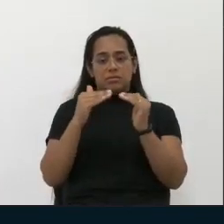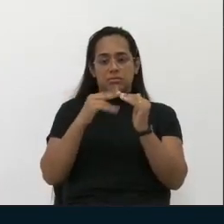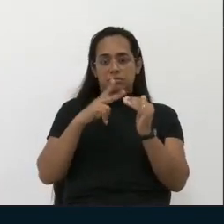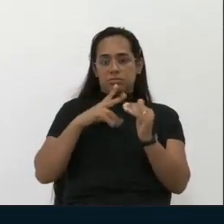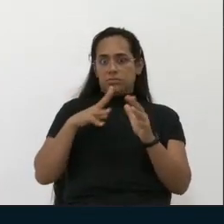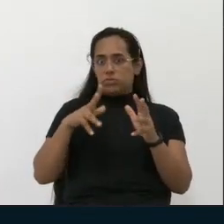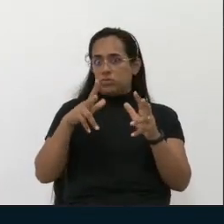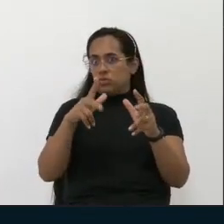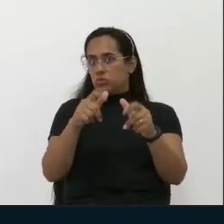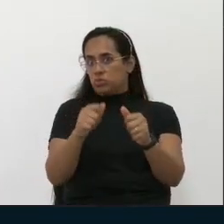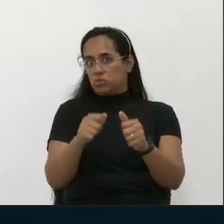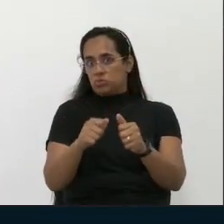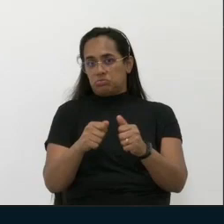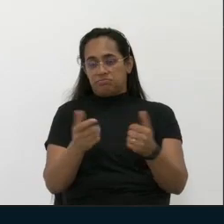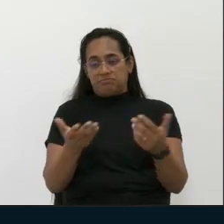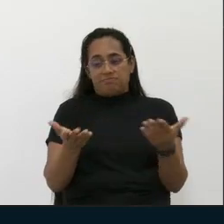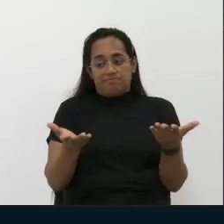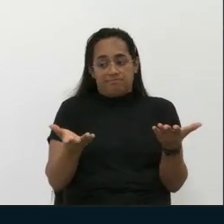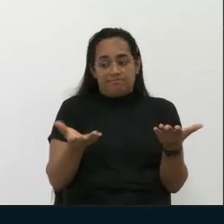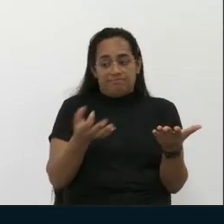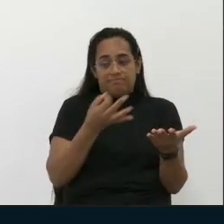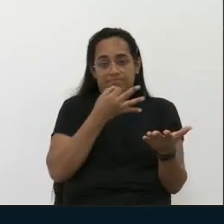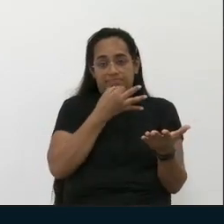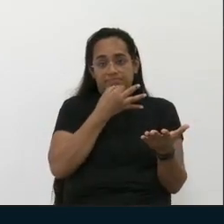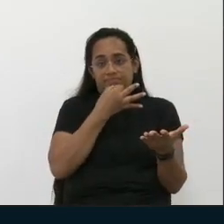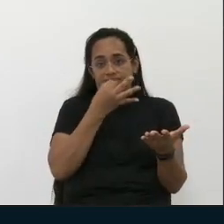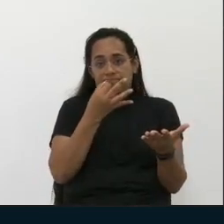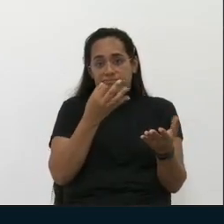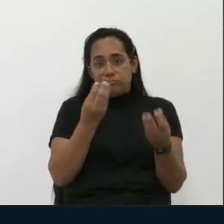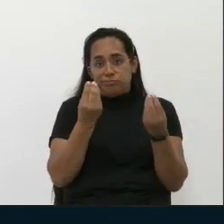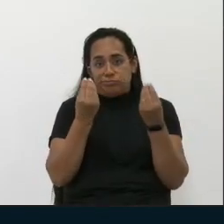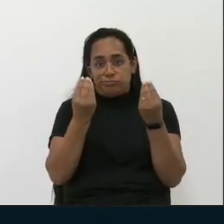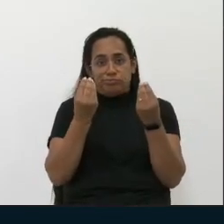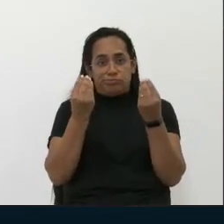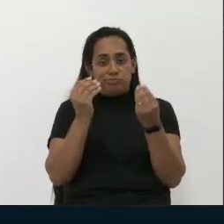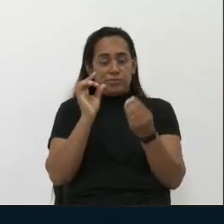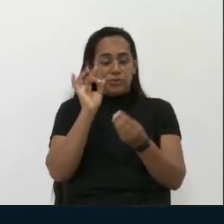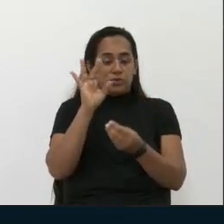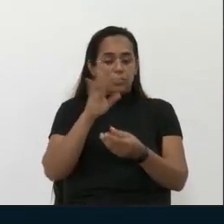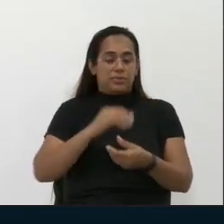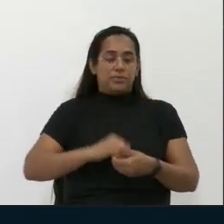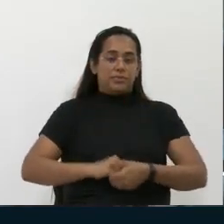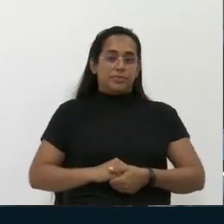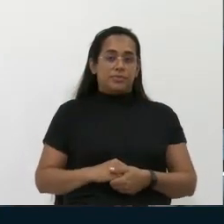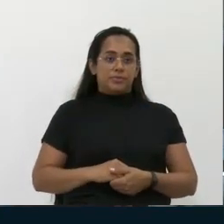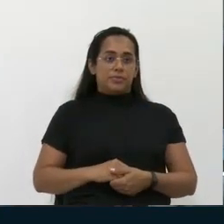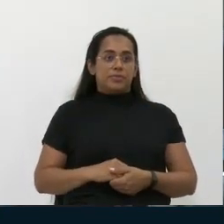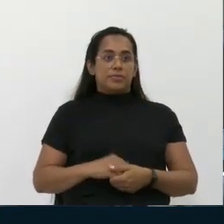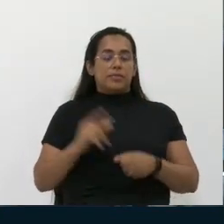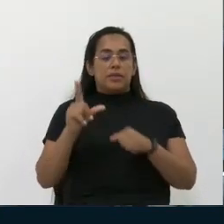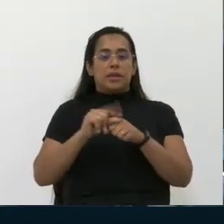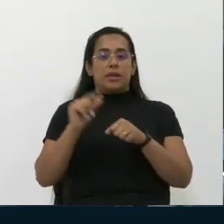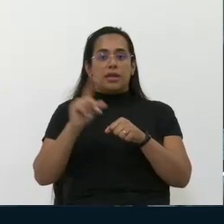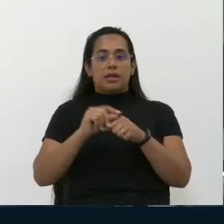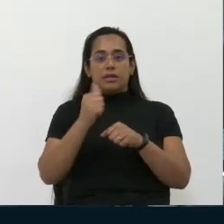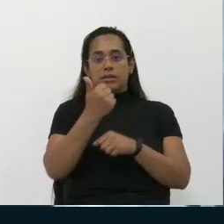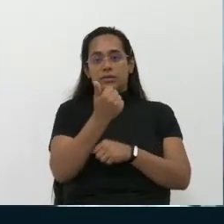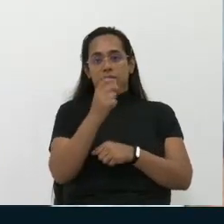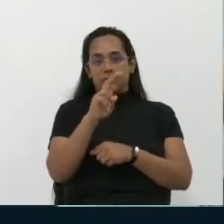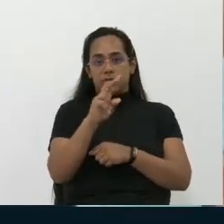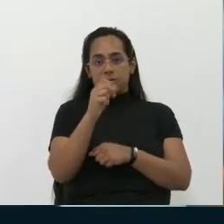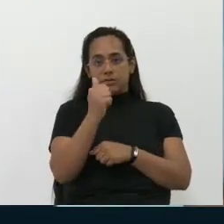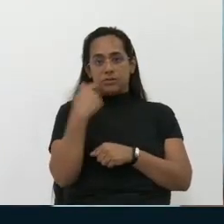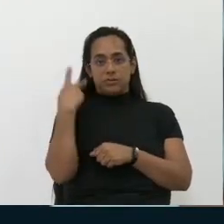tudo, eu acho que é um verdadeiro absurdo. Era só isso, presidente. Pelo artigo 151, vereador Geleia,